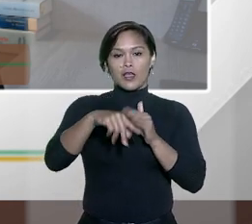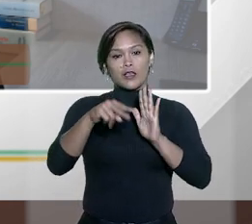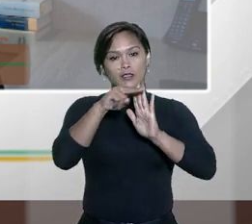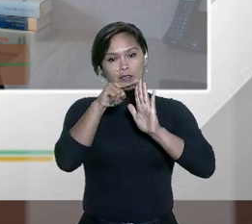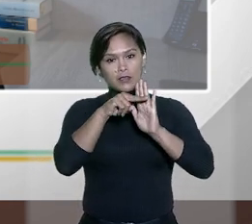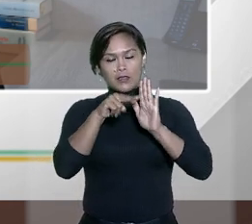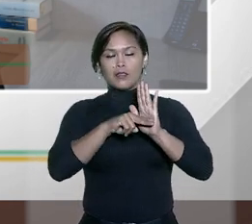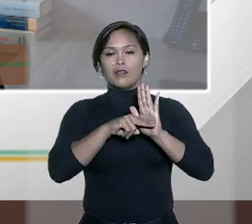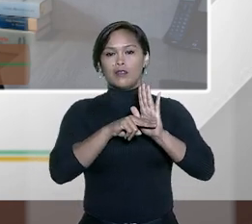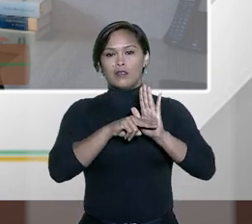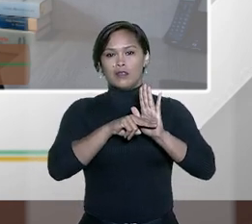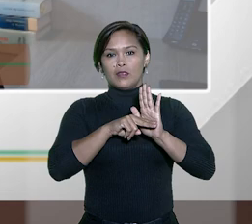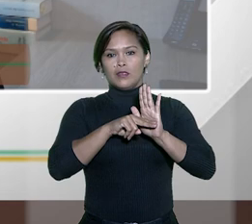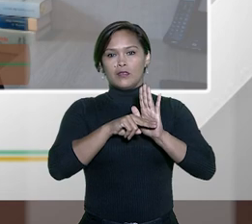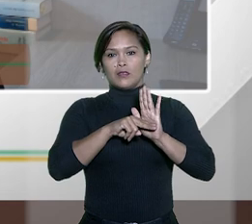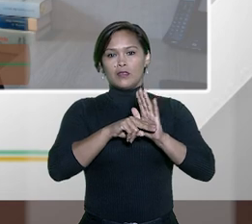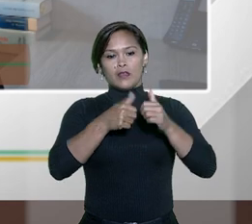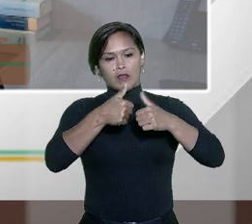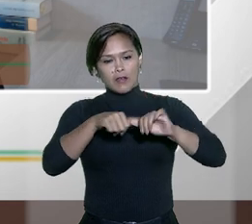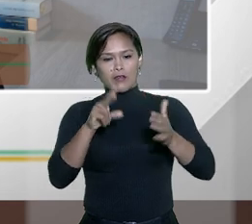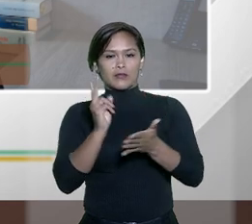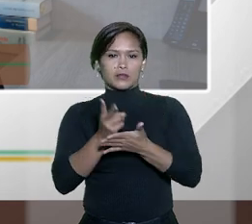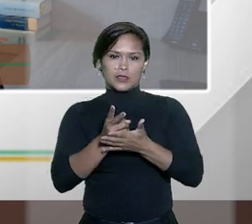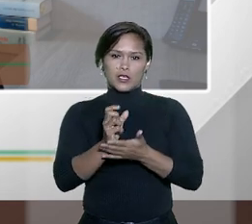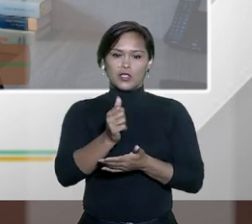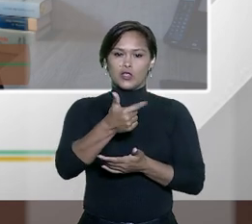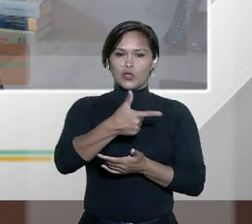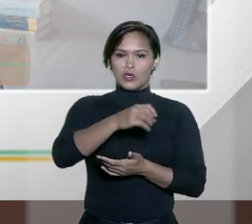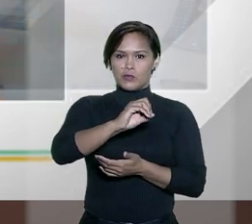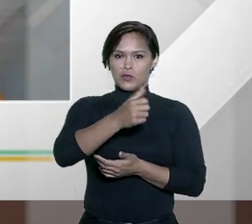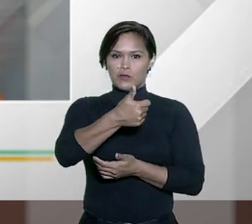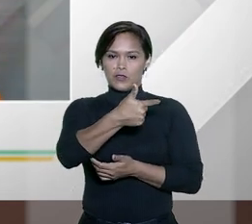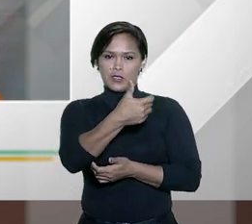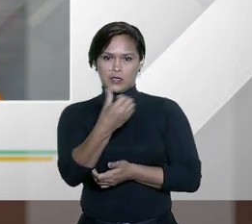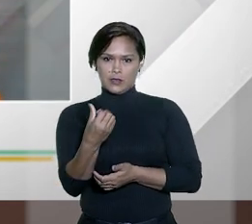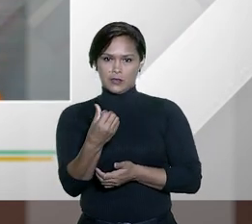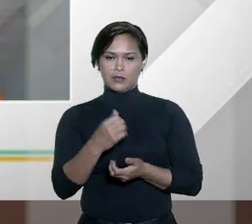norma vai ficar vigorando até 2026.